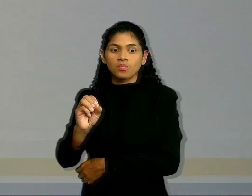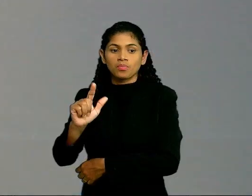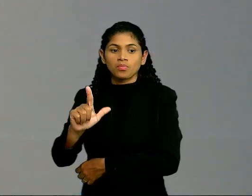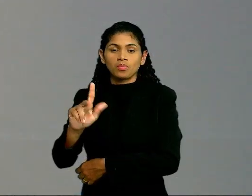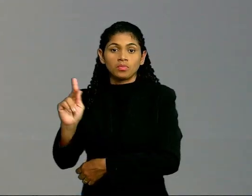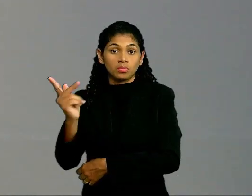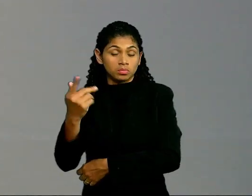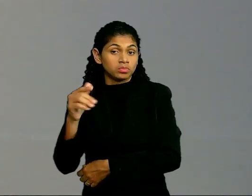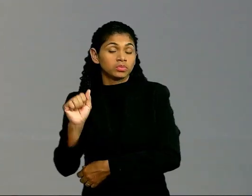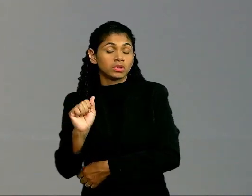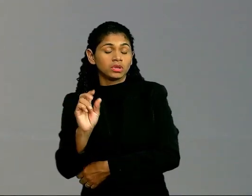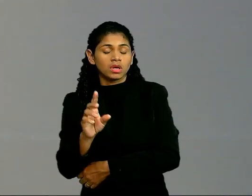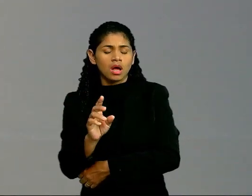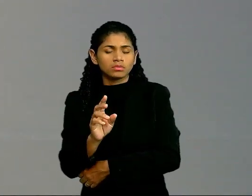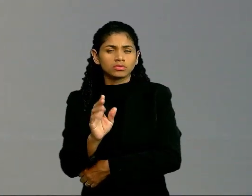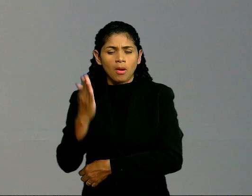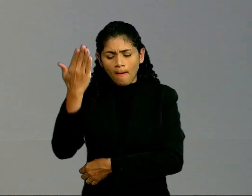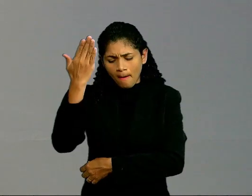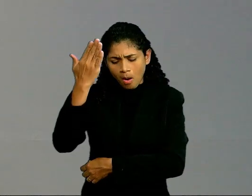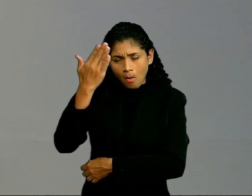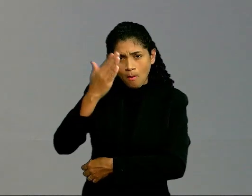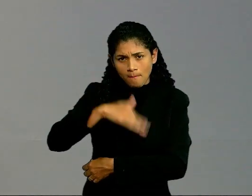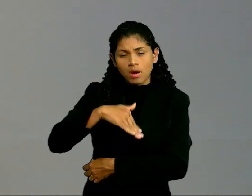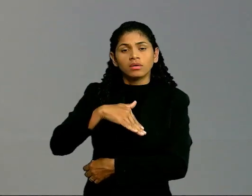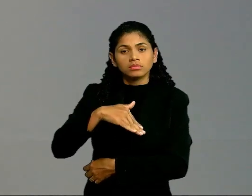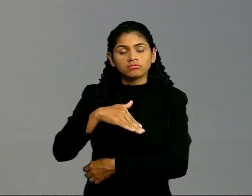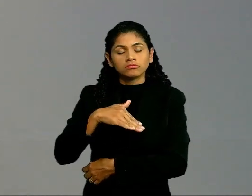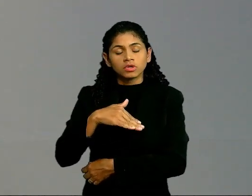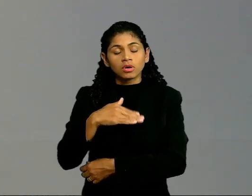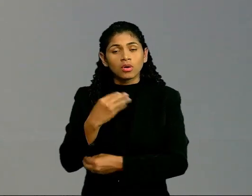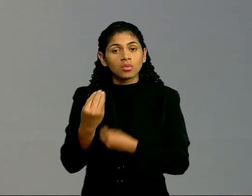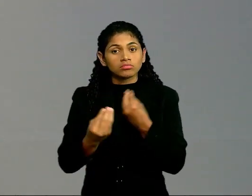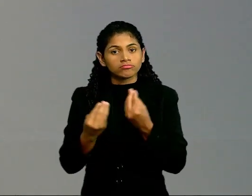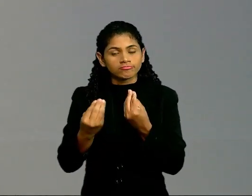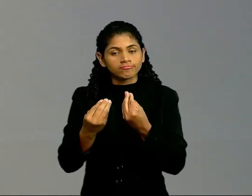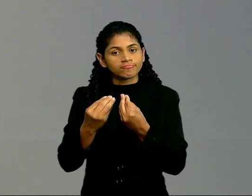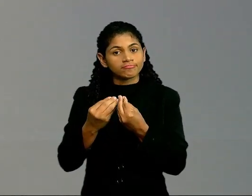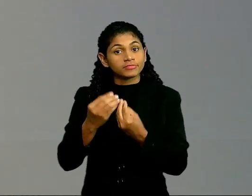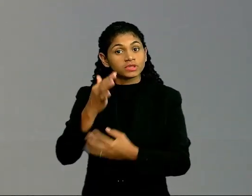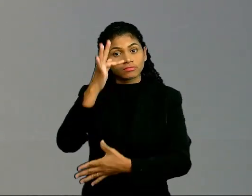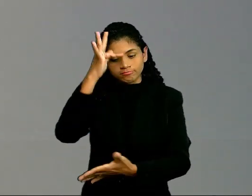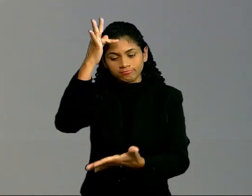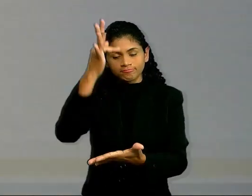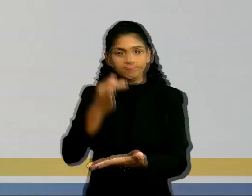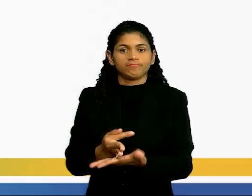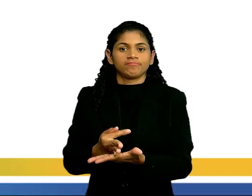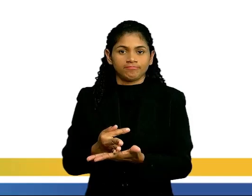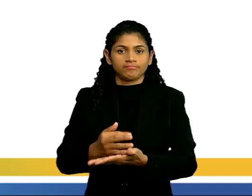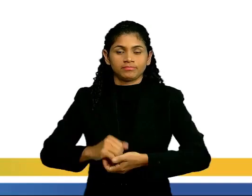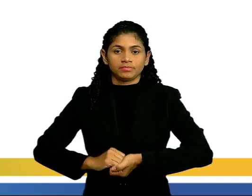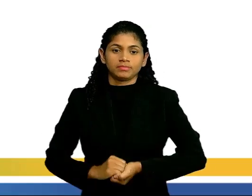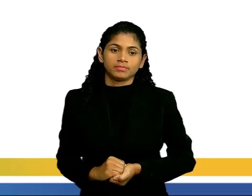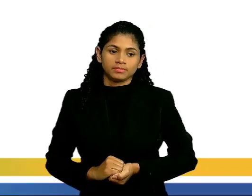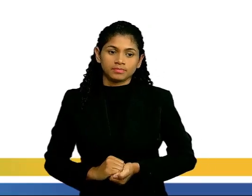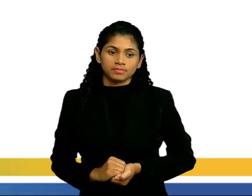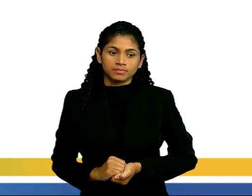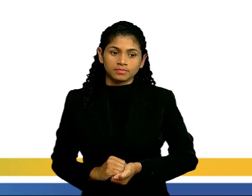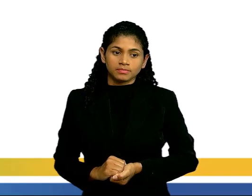a fé como se fosse onde ela se apegava para seguir a vida, seguir lutando.